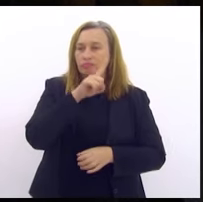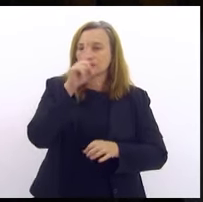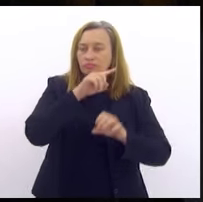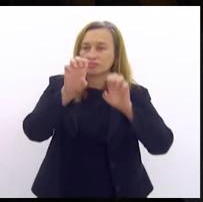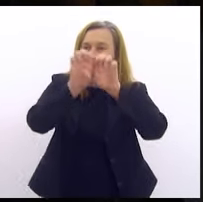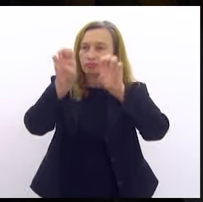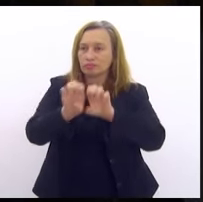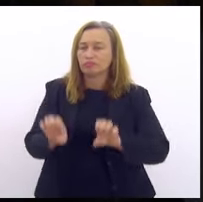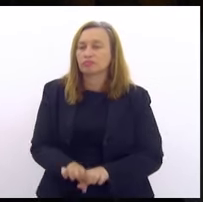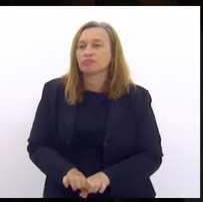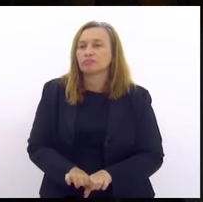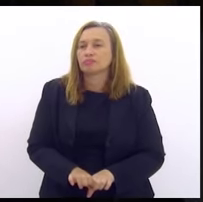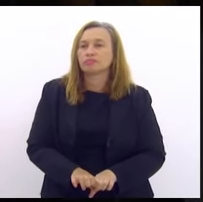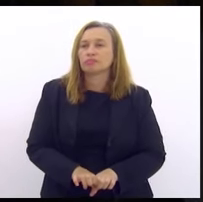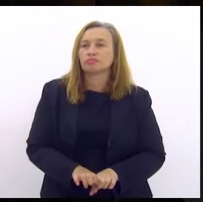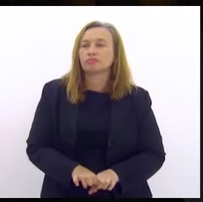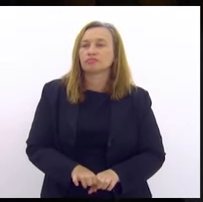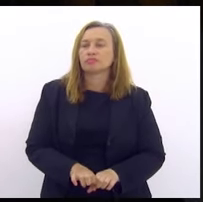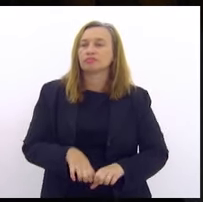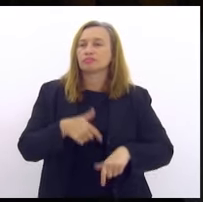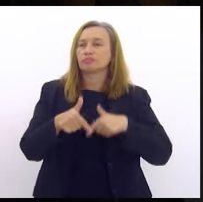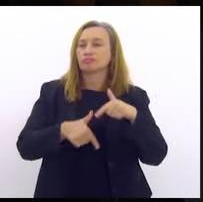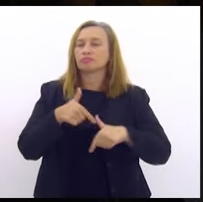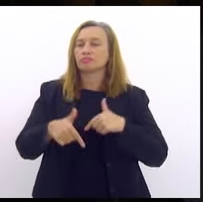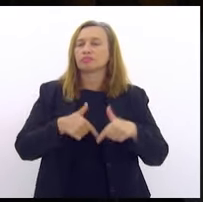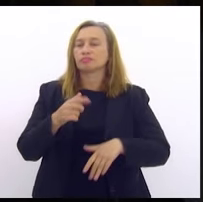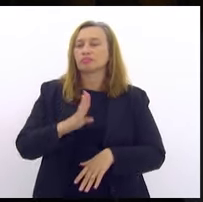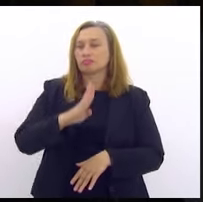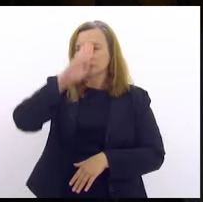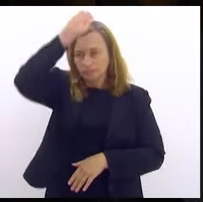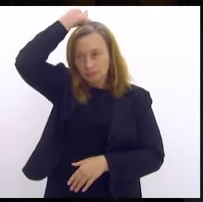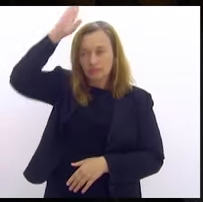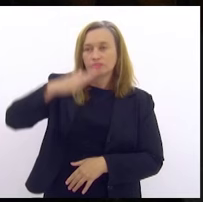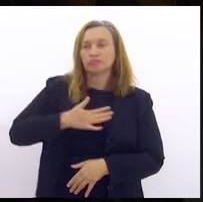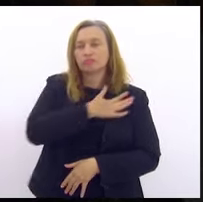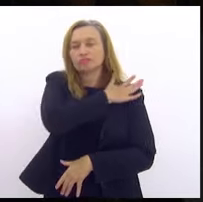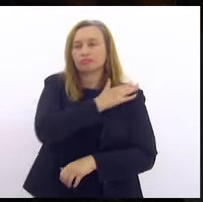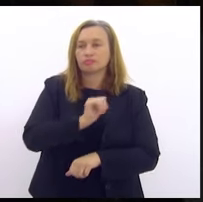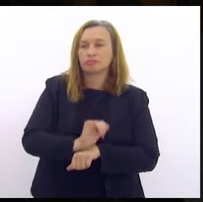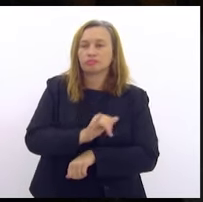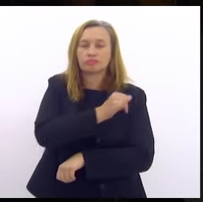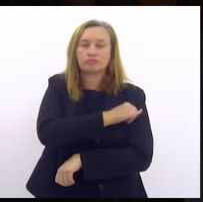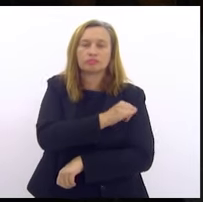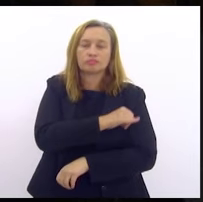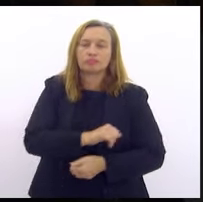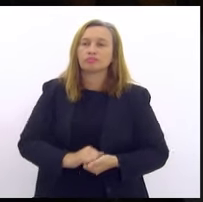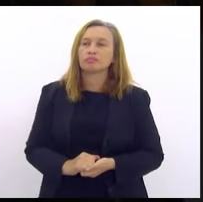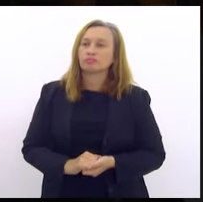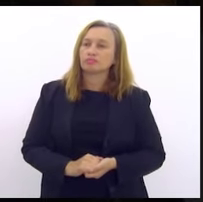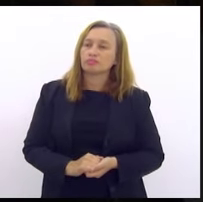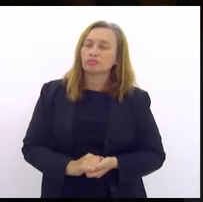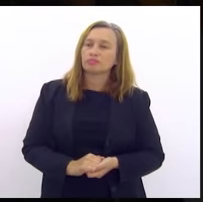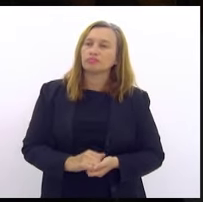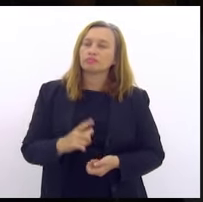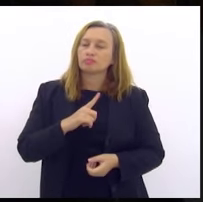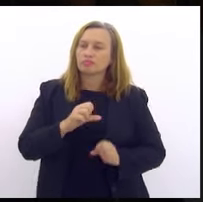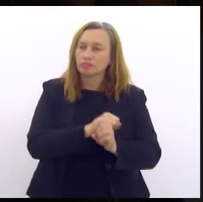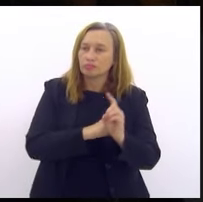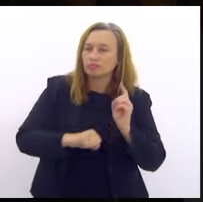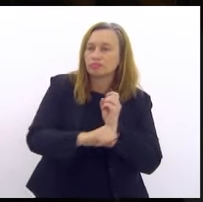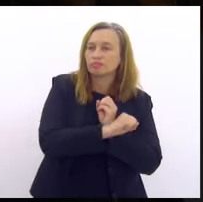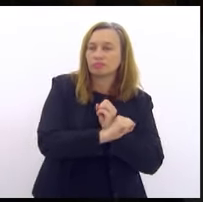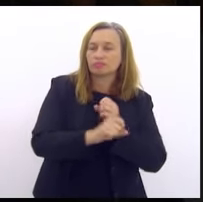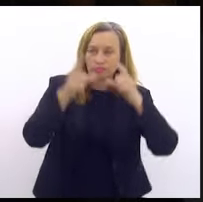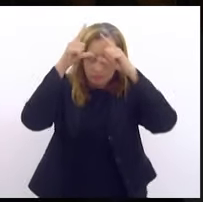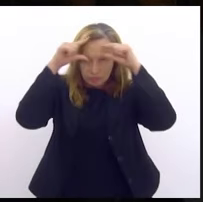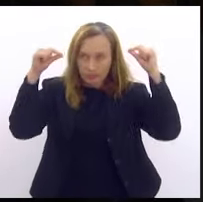cargos dos bombeiros militares do Estado do Rio de Janeiro. Nós temos assistentes sociais e enfermeiros